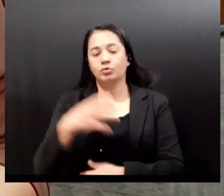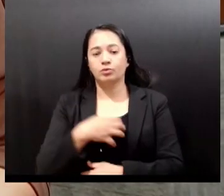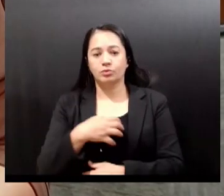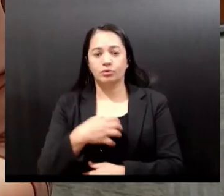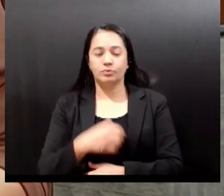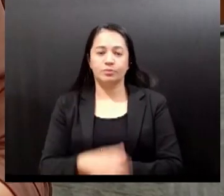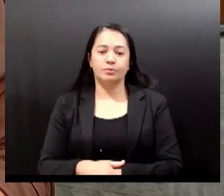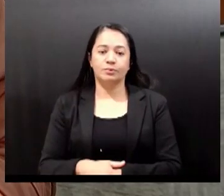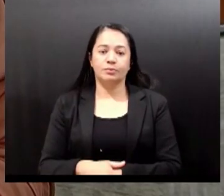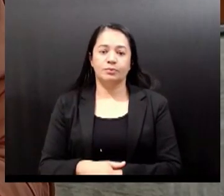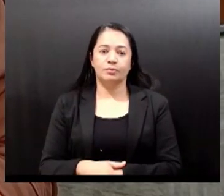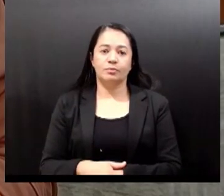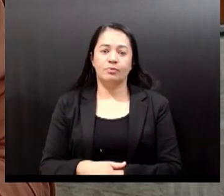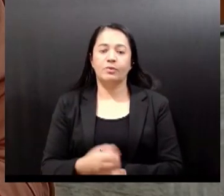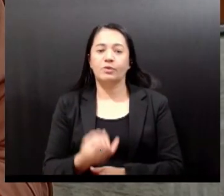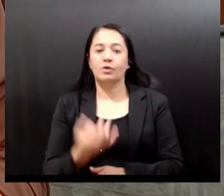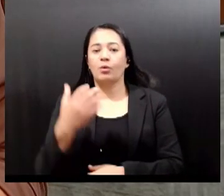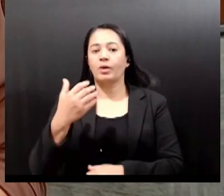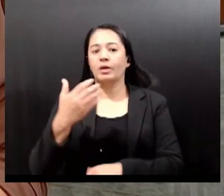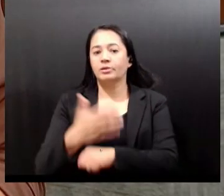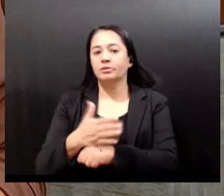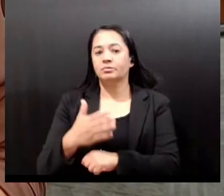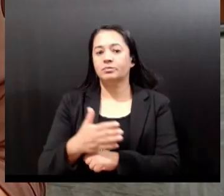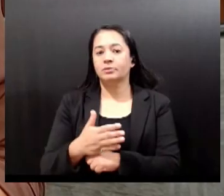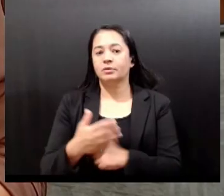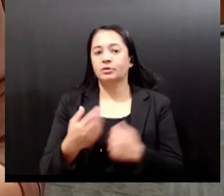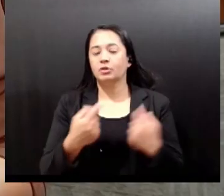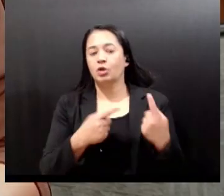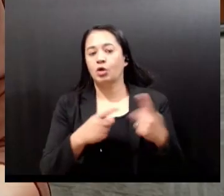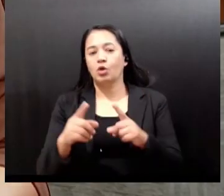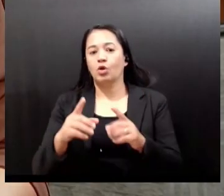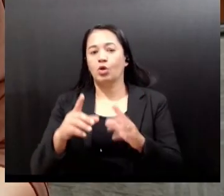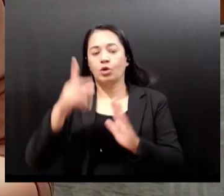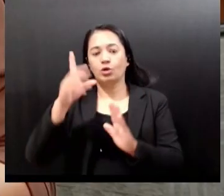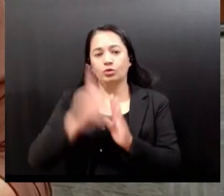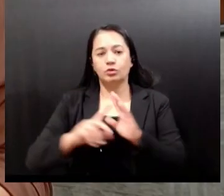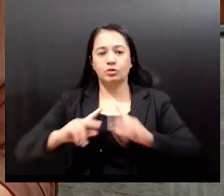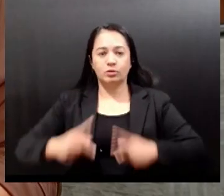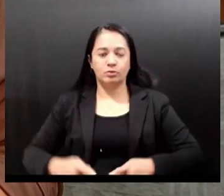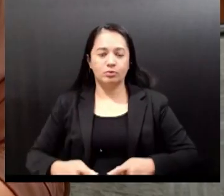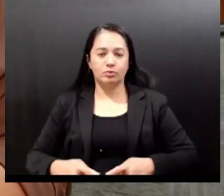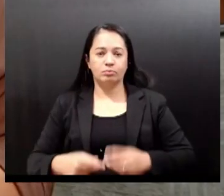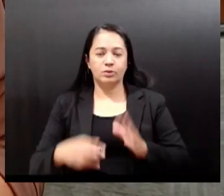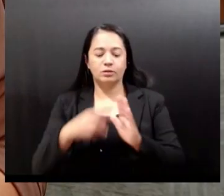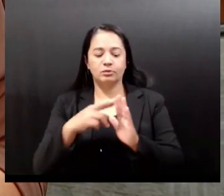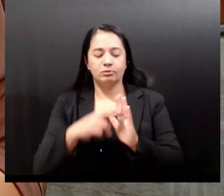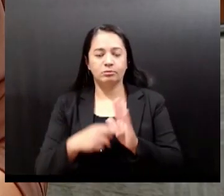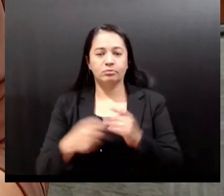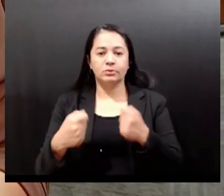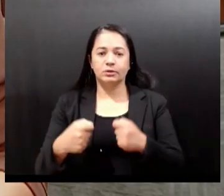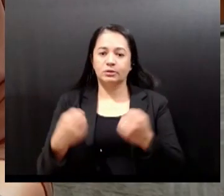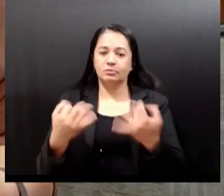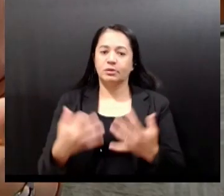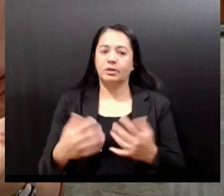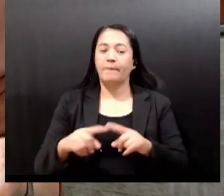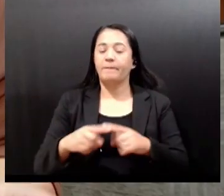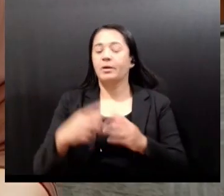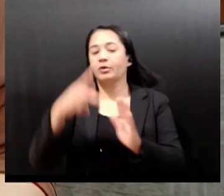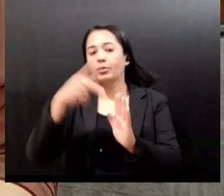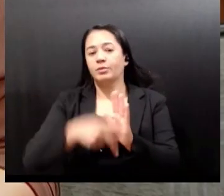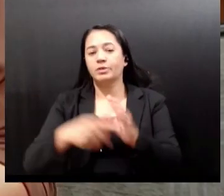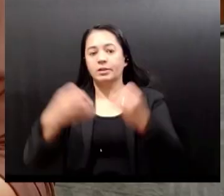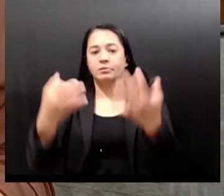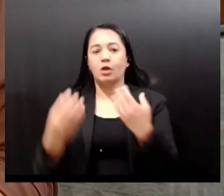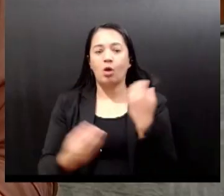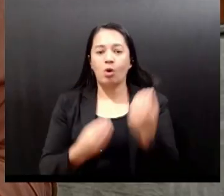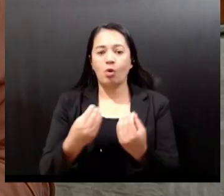quais práticas configuram violações de direitos humanos, o projeto também estabelece como será feita a